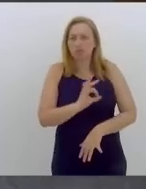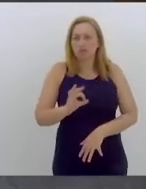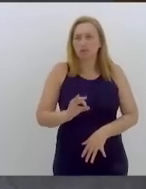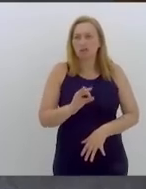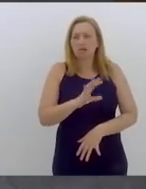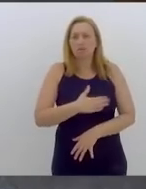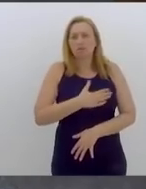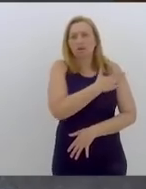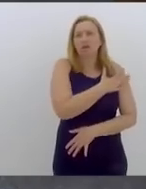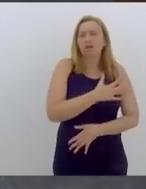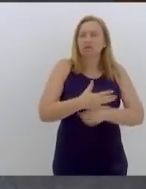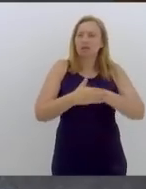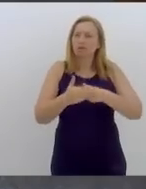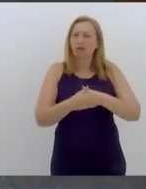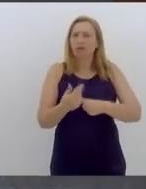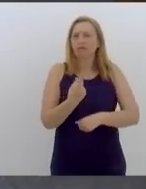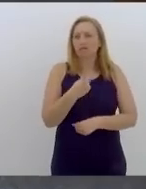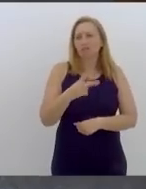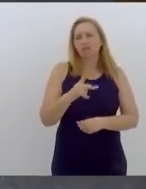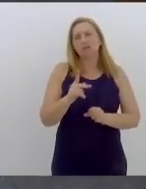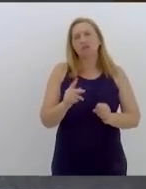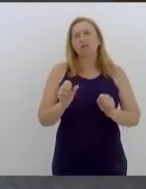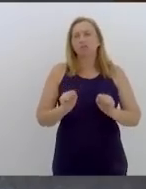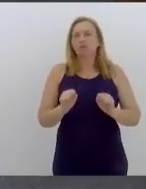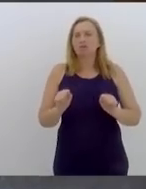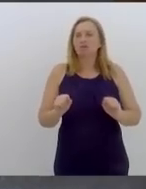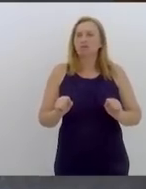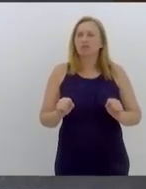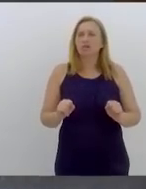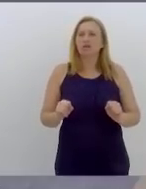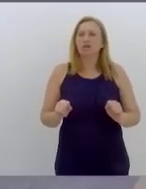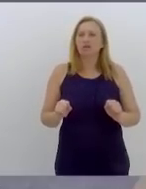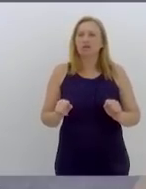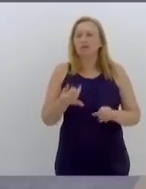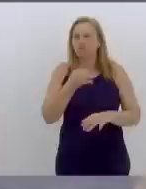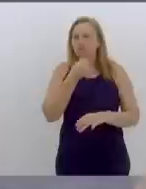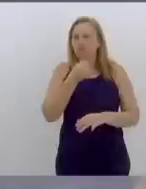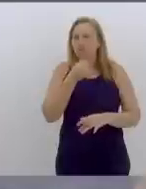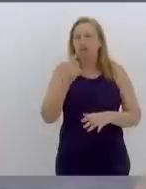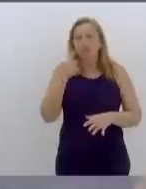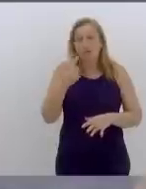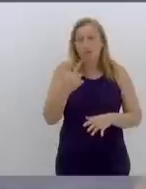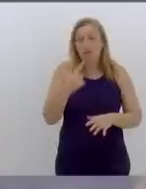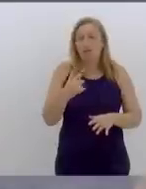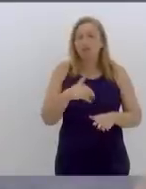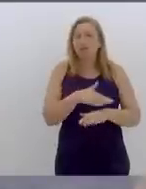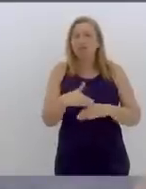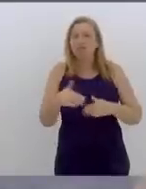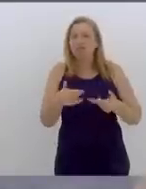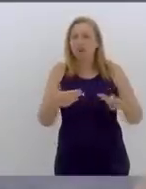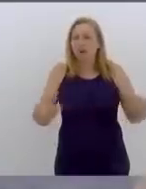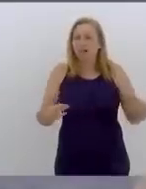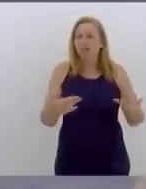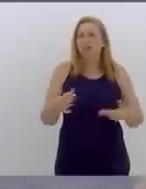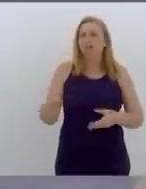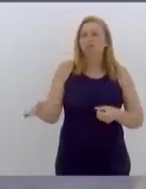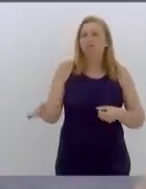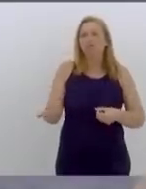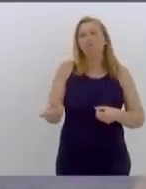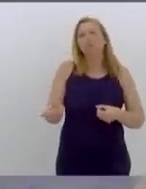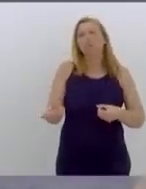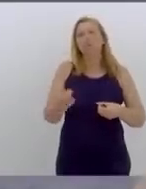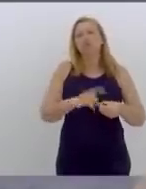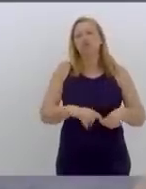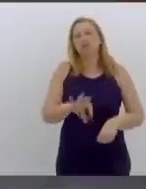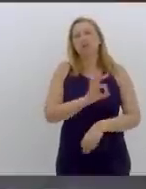Todo carinho deles então eu não posso ficar satisfeita de ver tanto policial e já foi absolvido não tá retornando eu